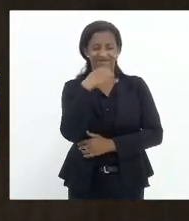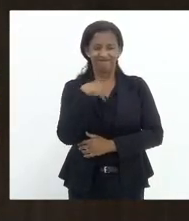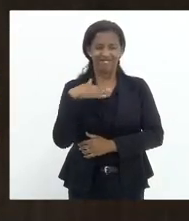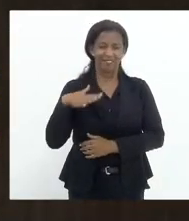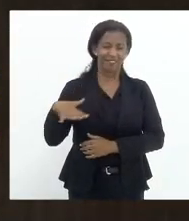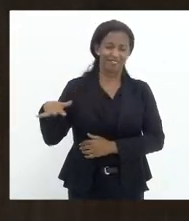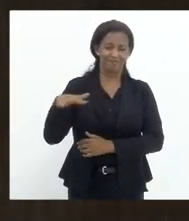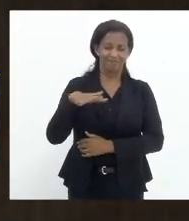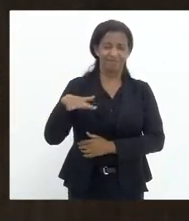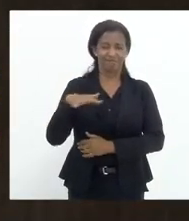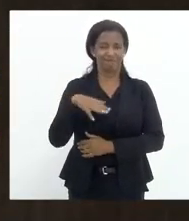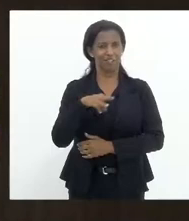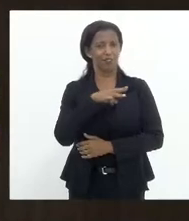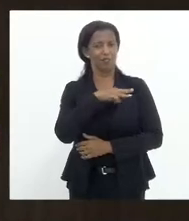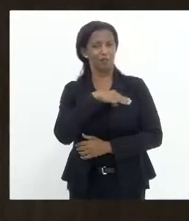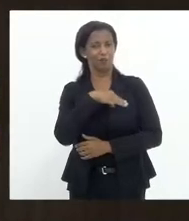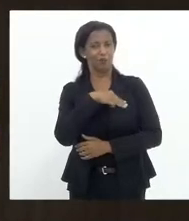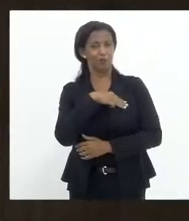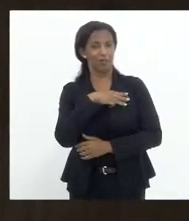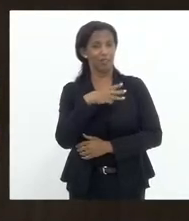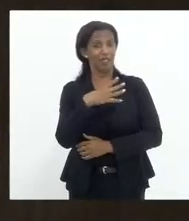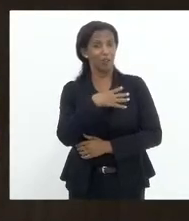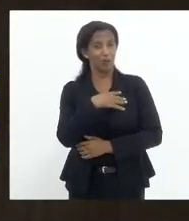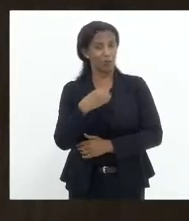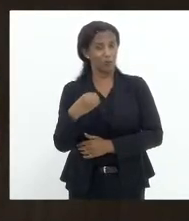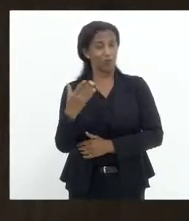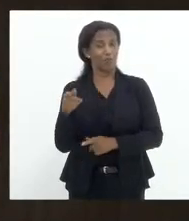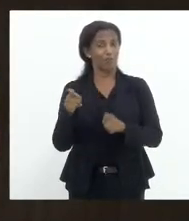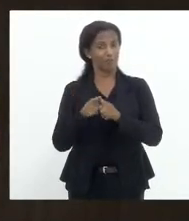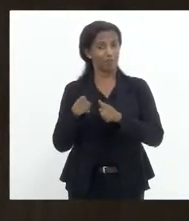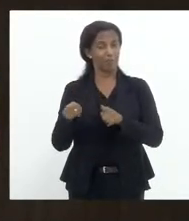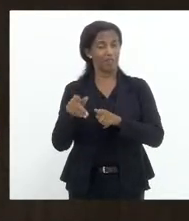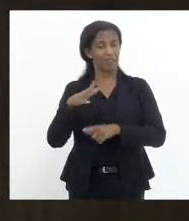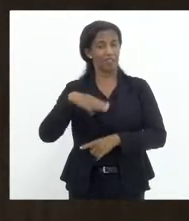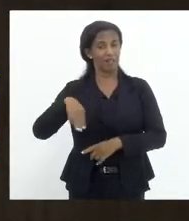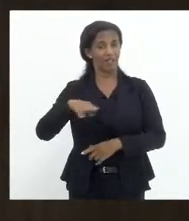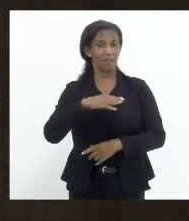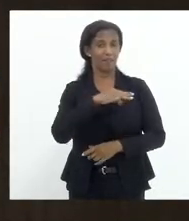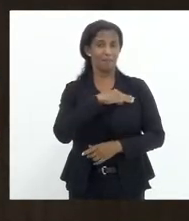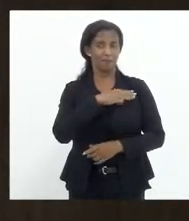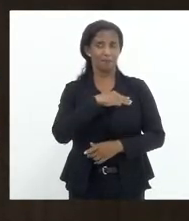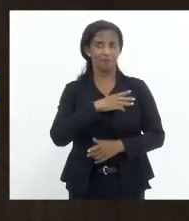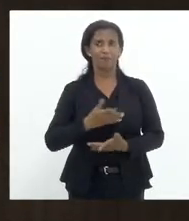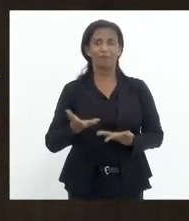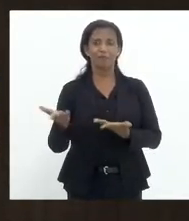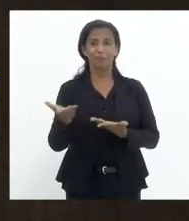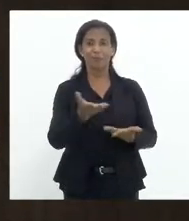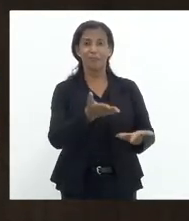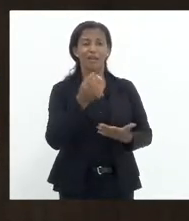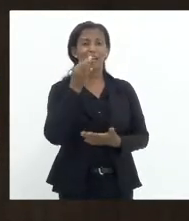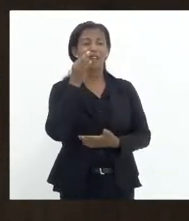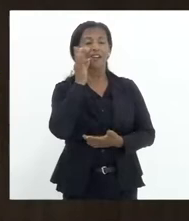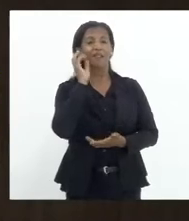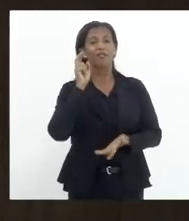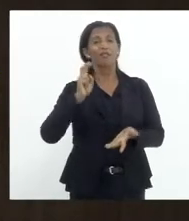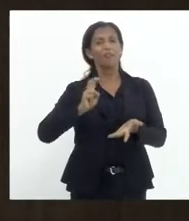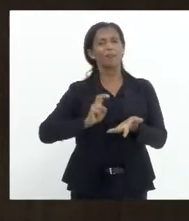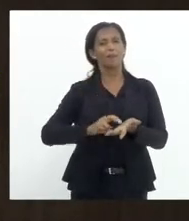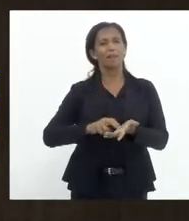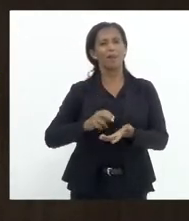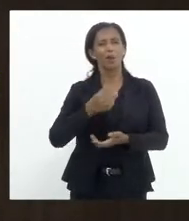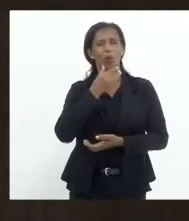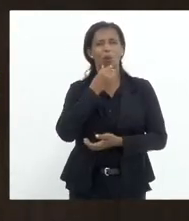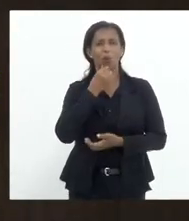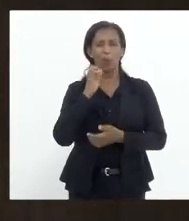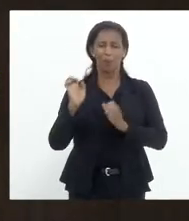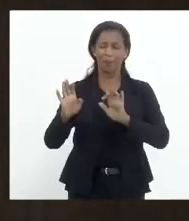feijão Madureira o filho comanda lá e vossa excelência está Estava Hoje o café da manhã com um homem de bem